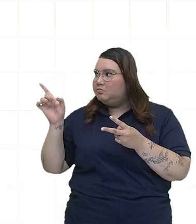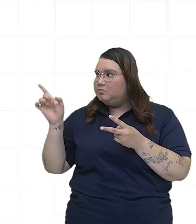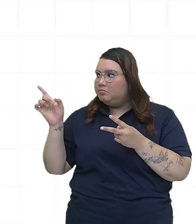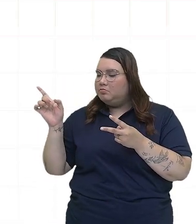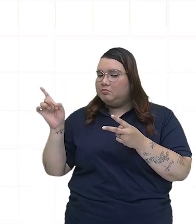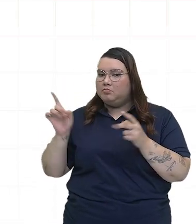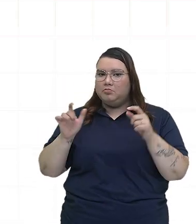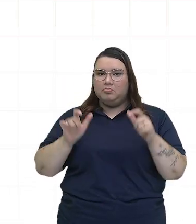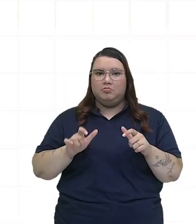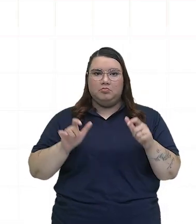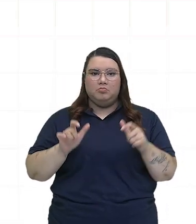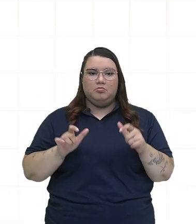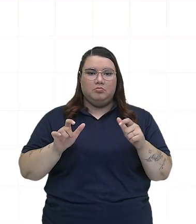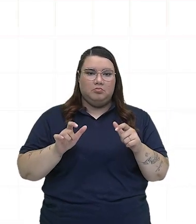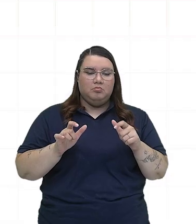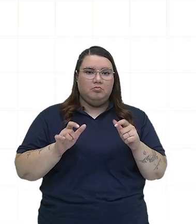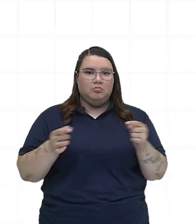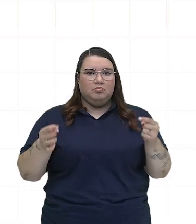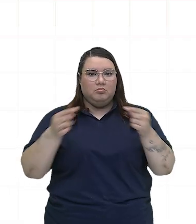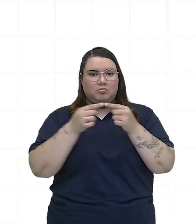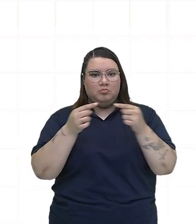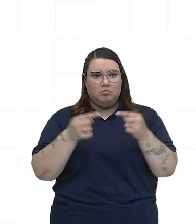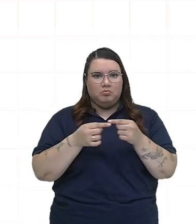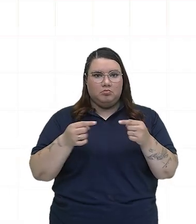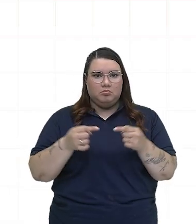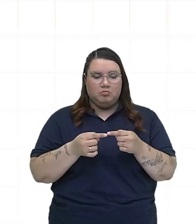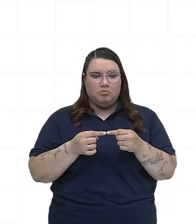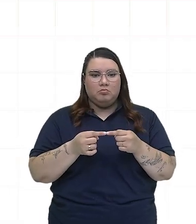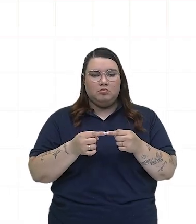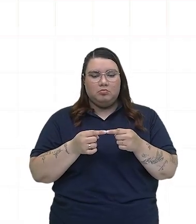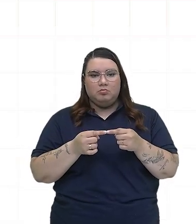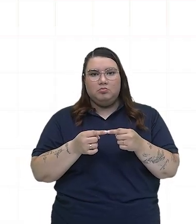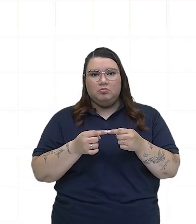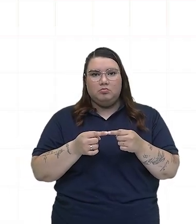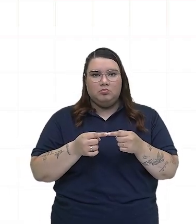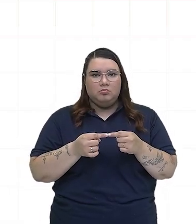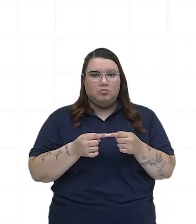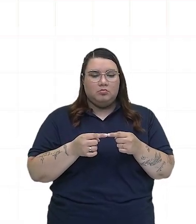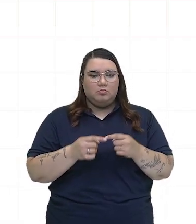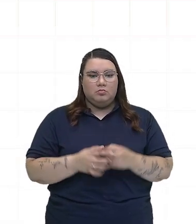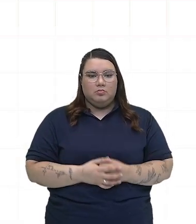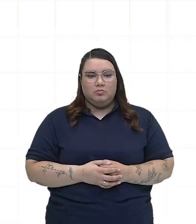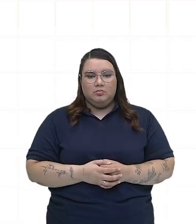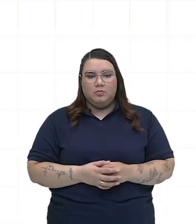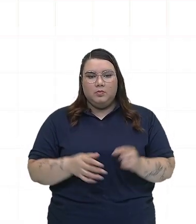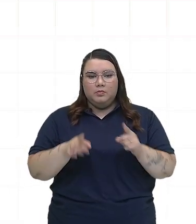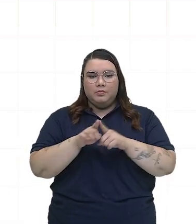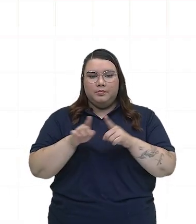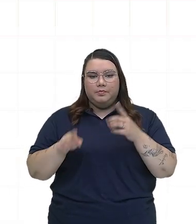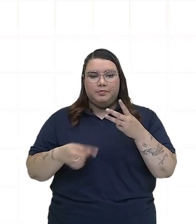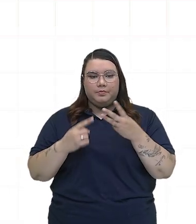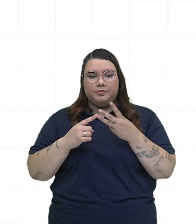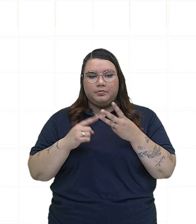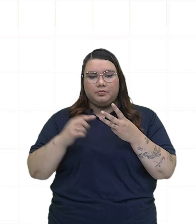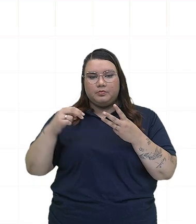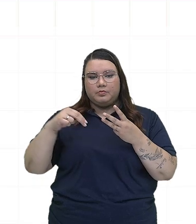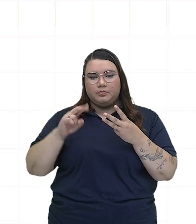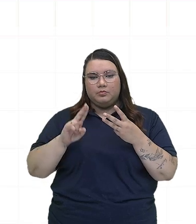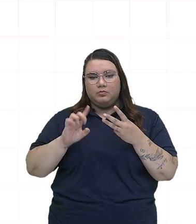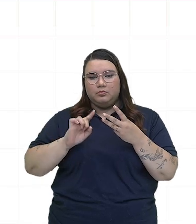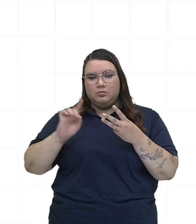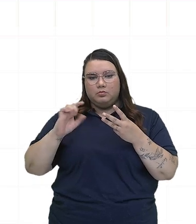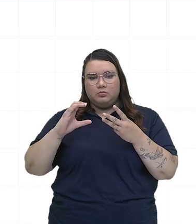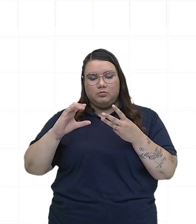a localização dessas camadas nesta ilustração. E nós vamos ter o núcleo da